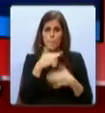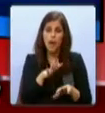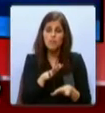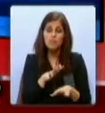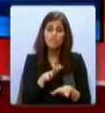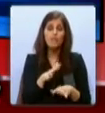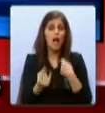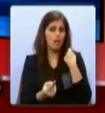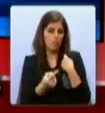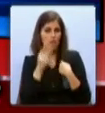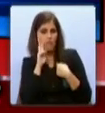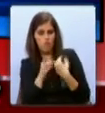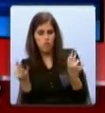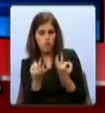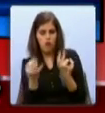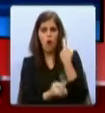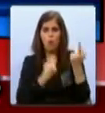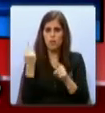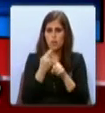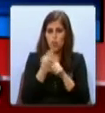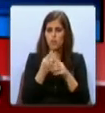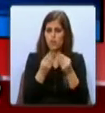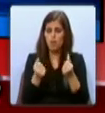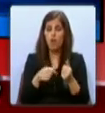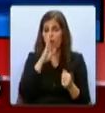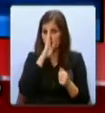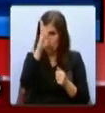possível porque era uma pessoa frontal e, quando dizia que fazia,